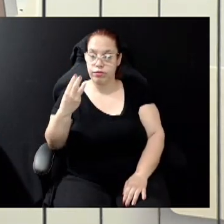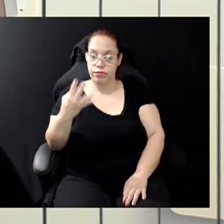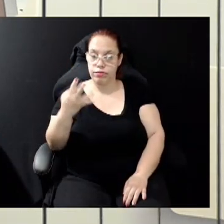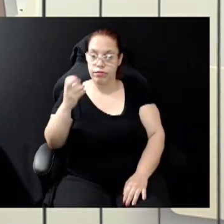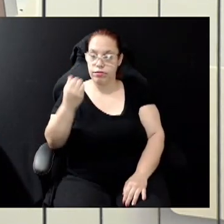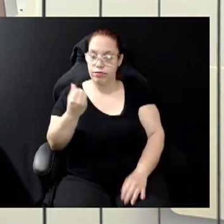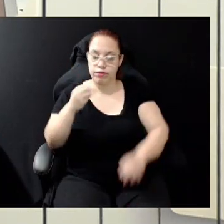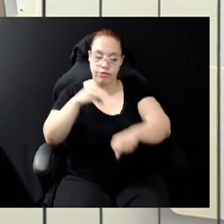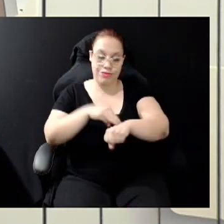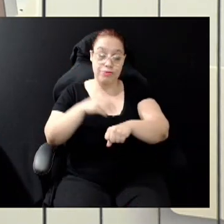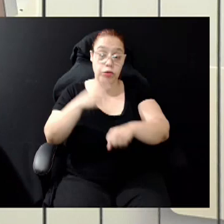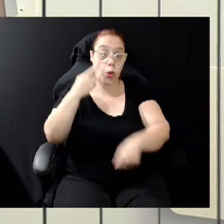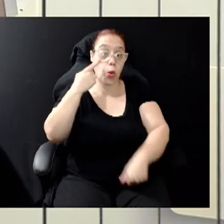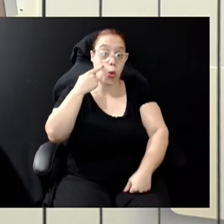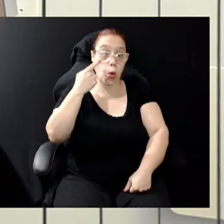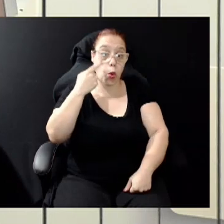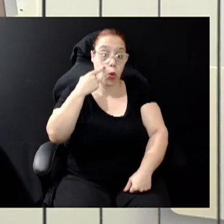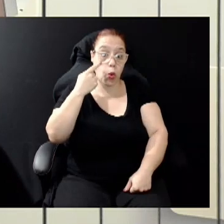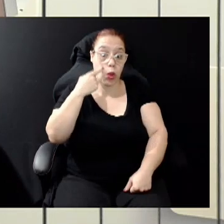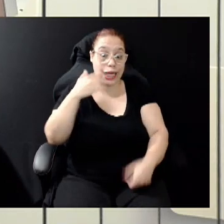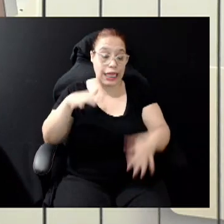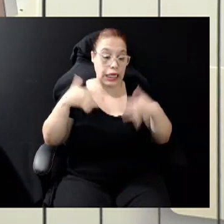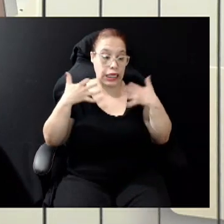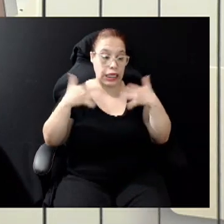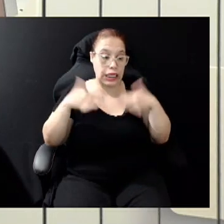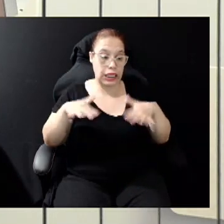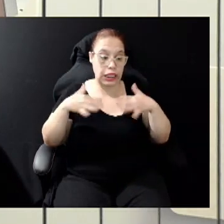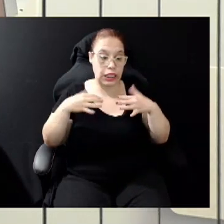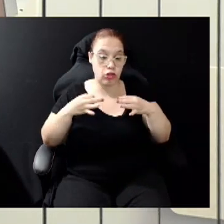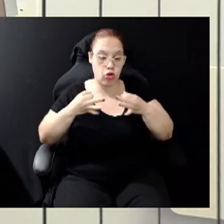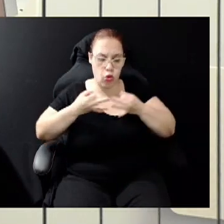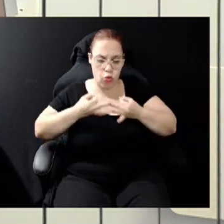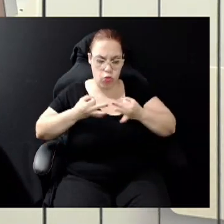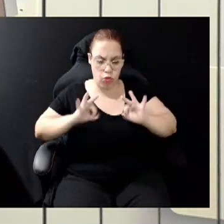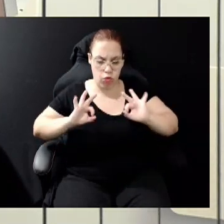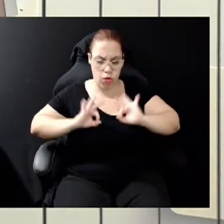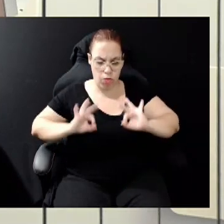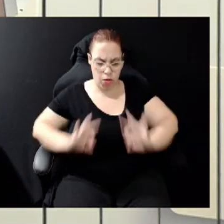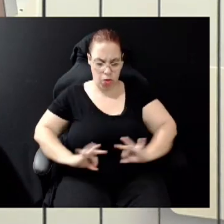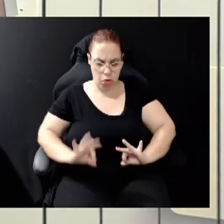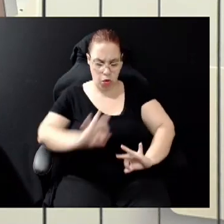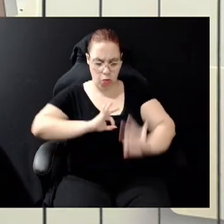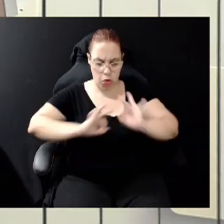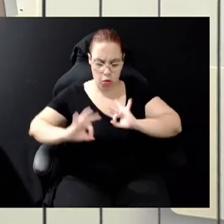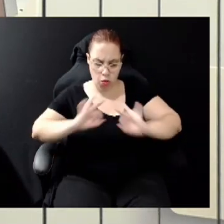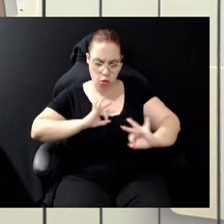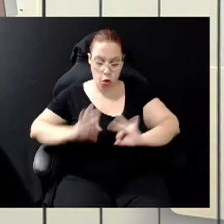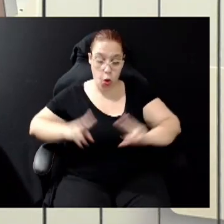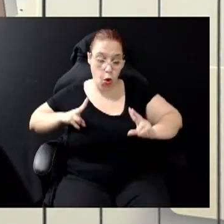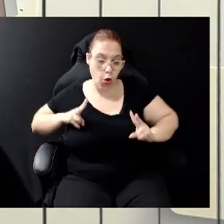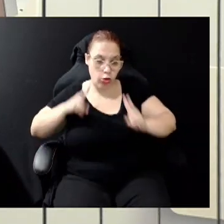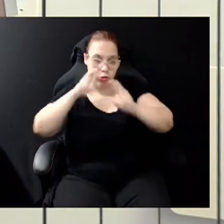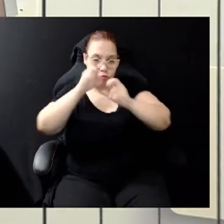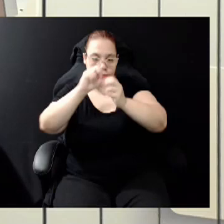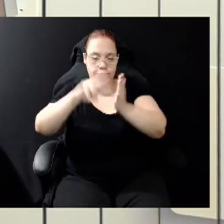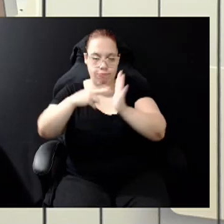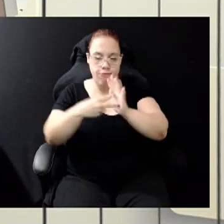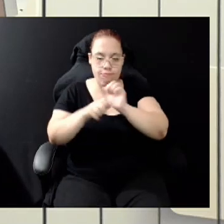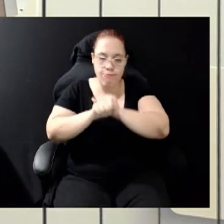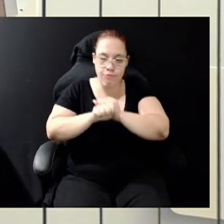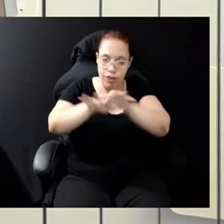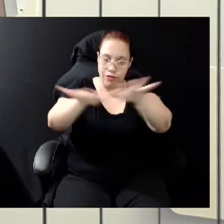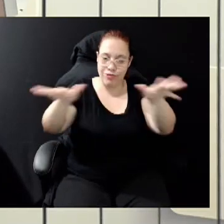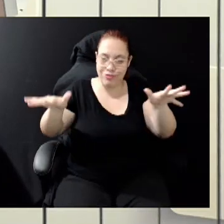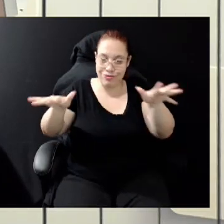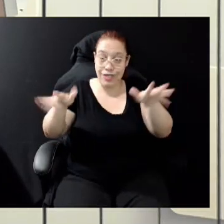olha só, ameaçada de extinção, a onça-pintada é símbolo de força e biodiversidade. Vamos